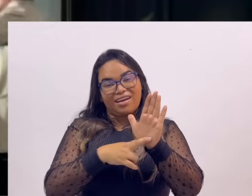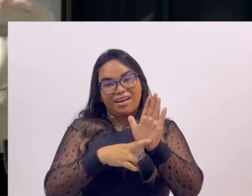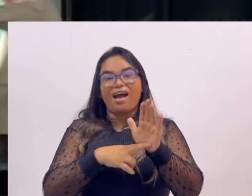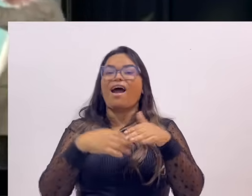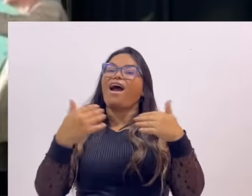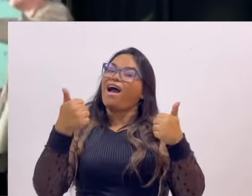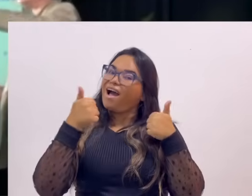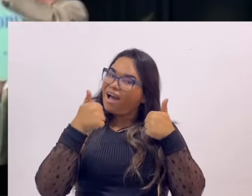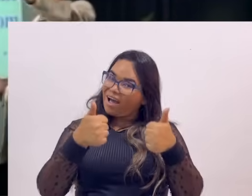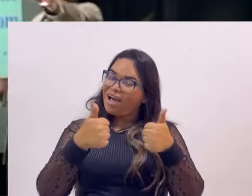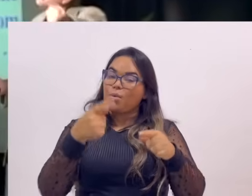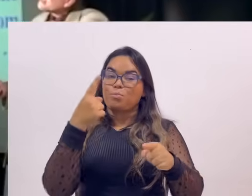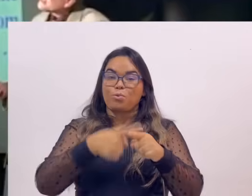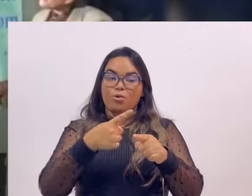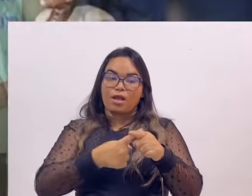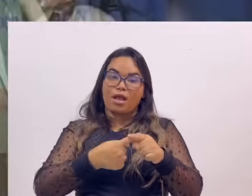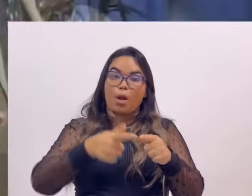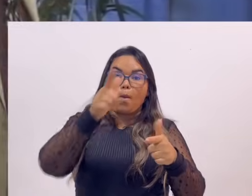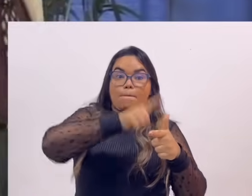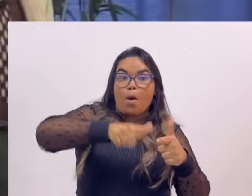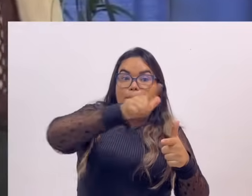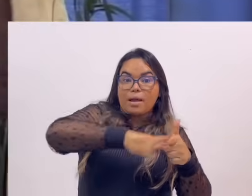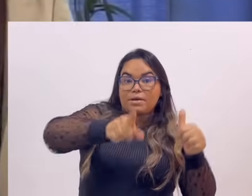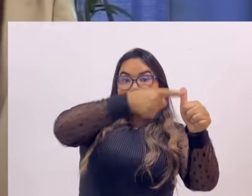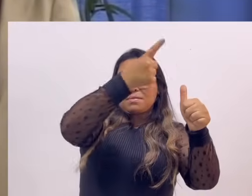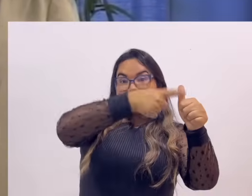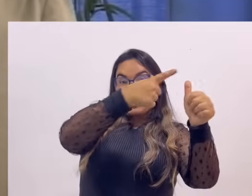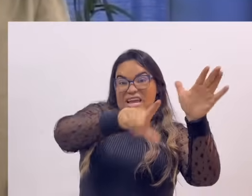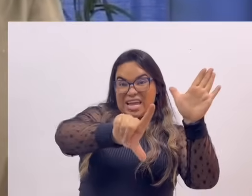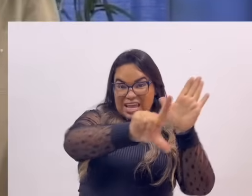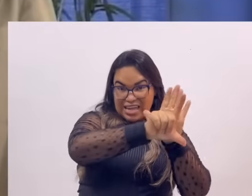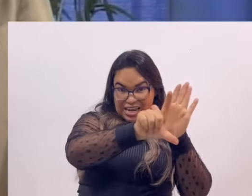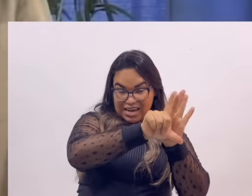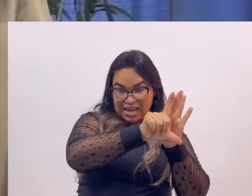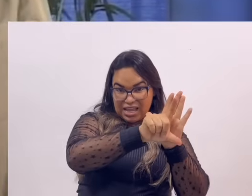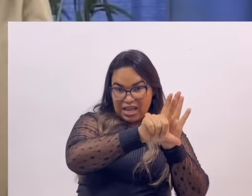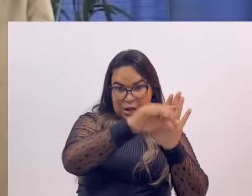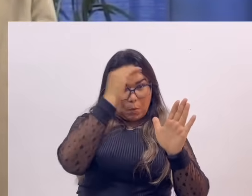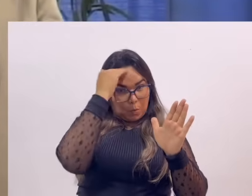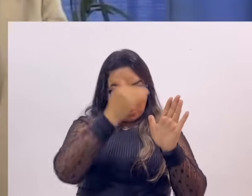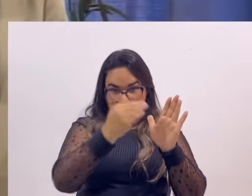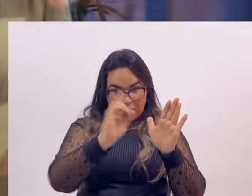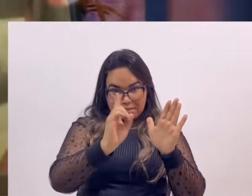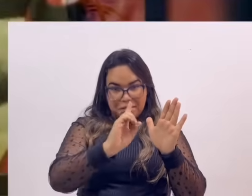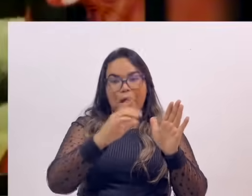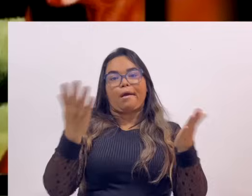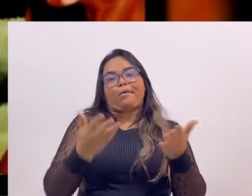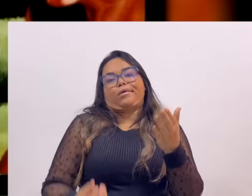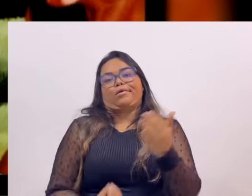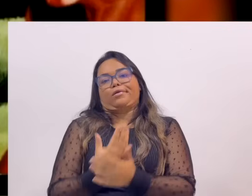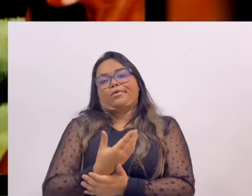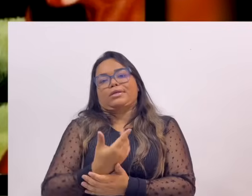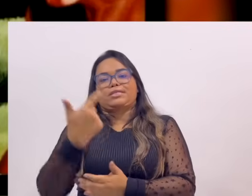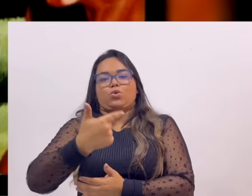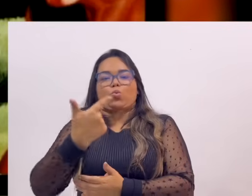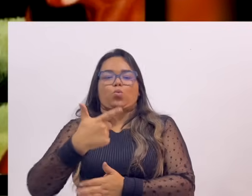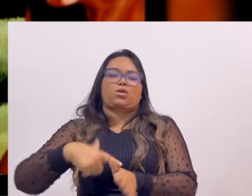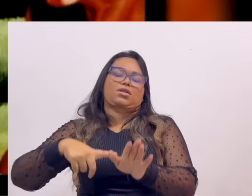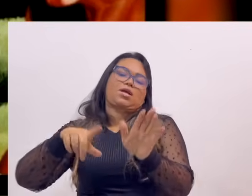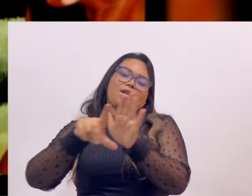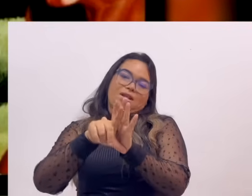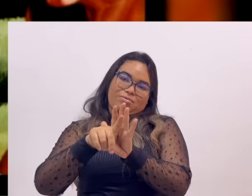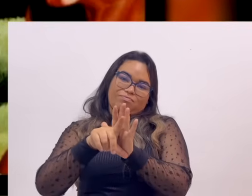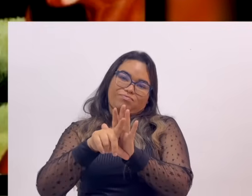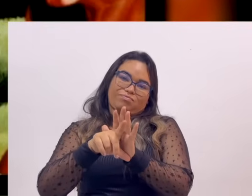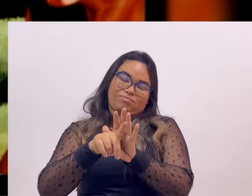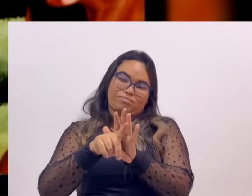criado por causa da transgressão da outra lei. Simples, não é? Então, tínhamos a lei desde o princípio. Desde que o seu nome era